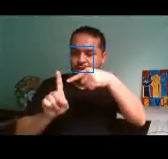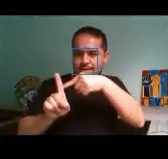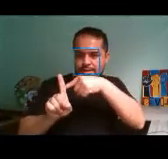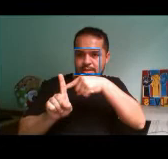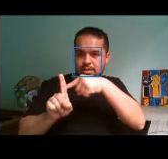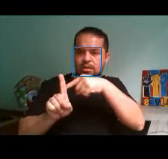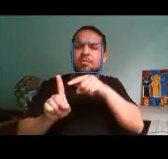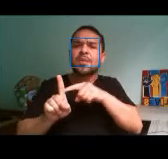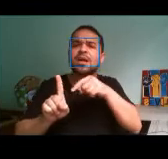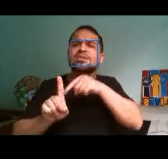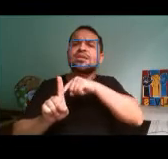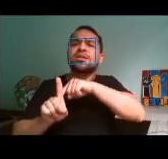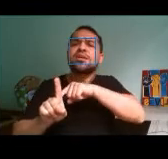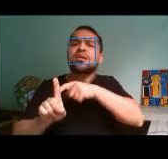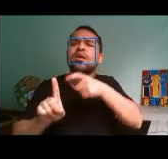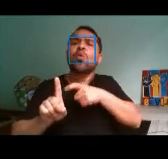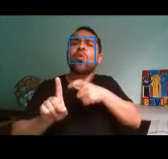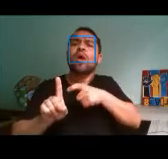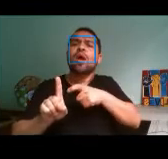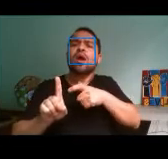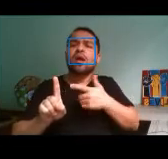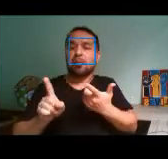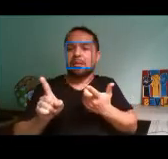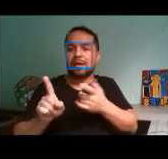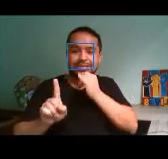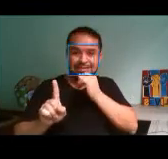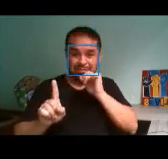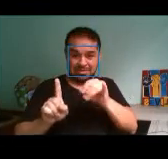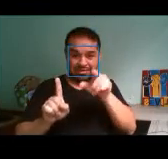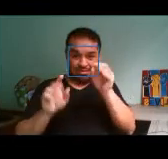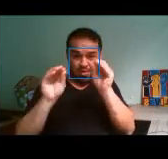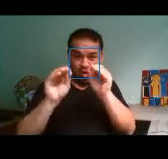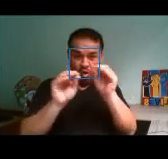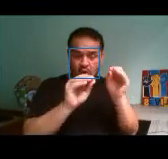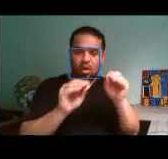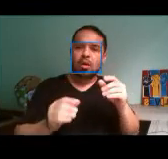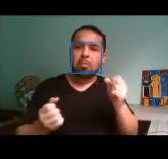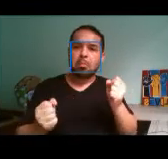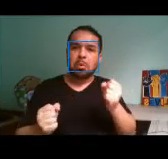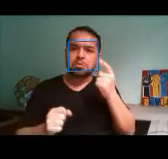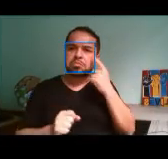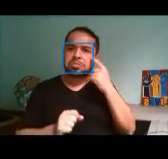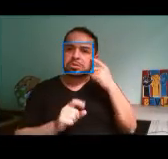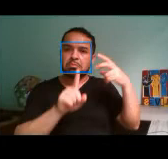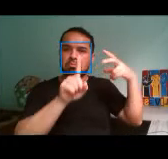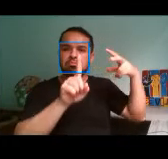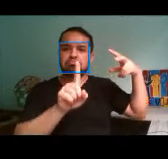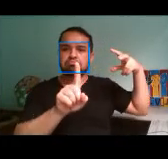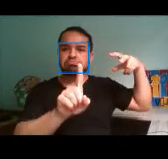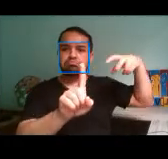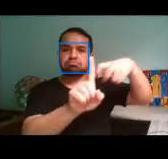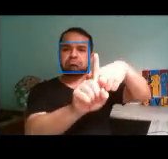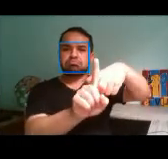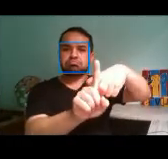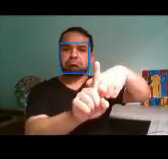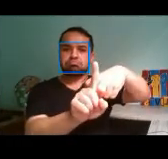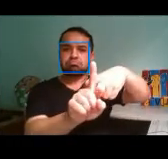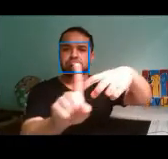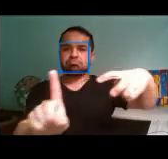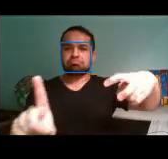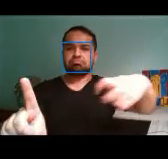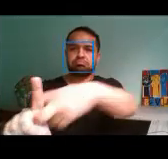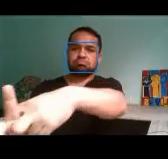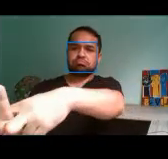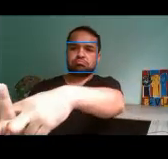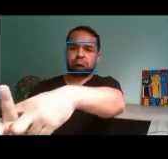o que eu descrevi até agora só me mostra que a mão ativa tocou nela, mas não mostrou onde que está essa mão. Poderia, por exemplo, ser o sinal assim, olha.